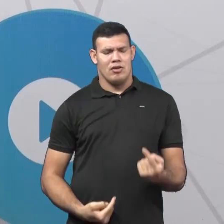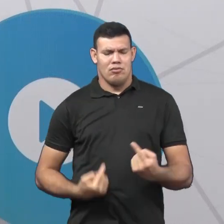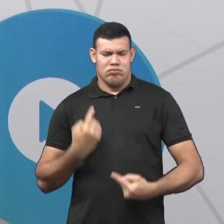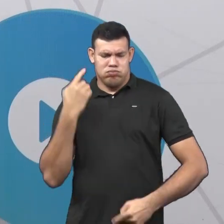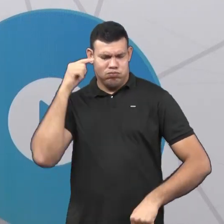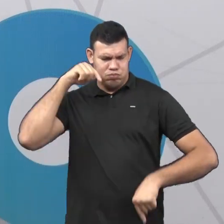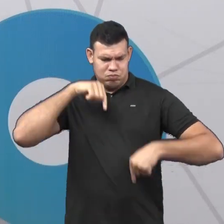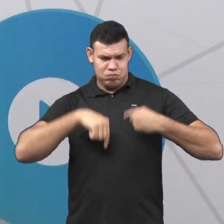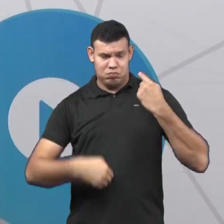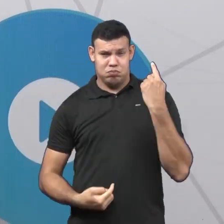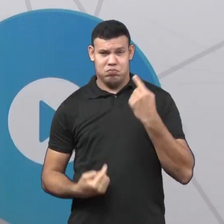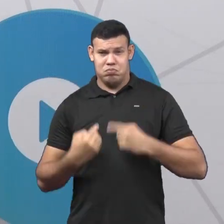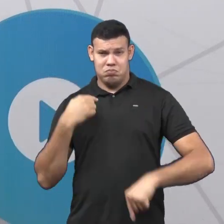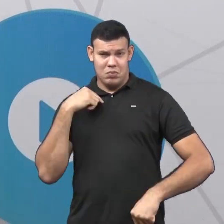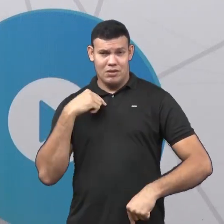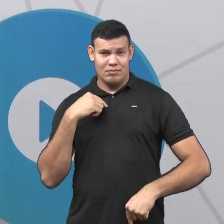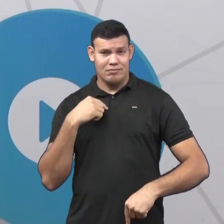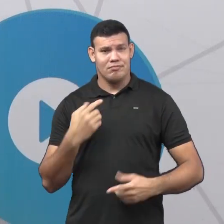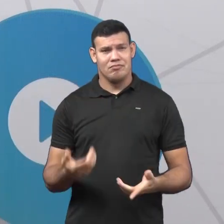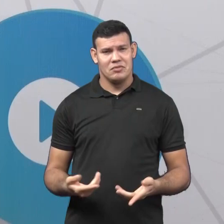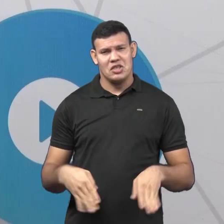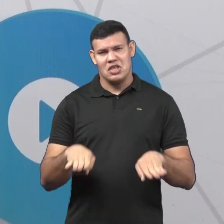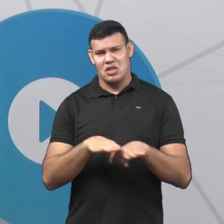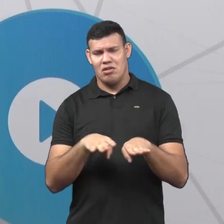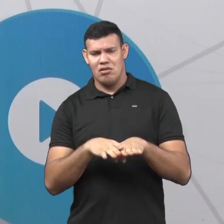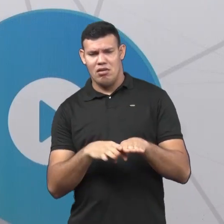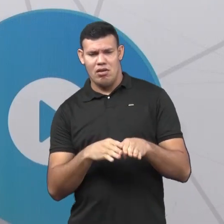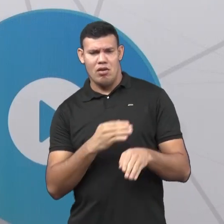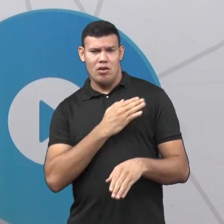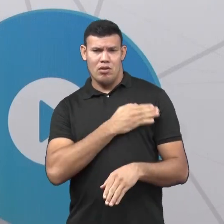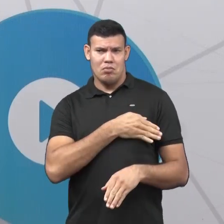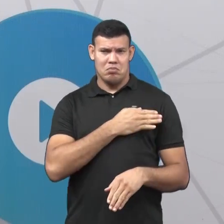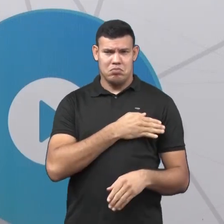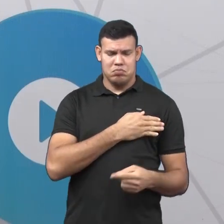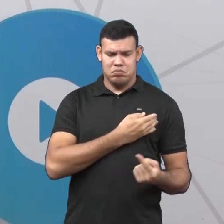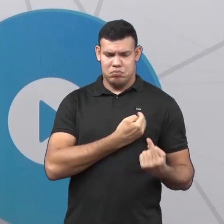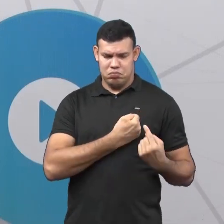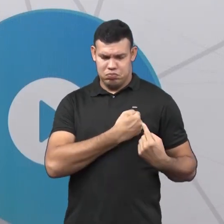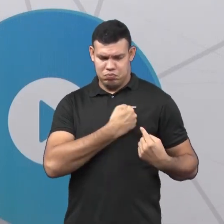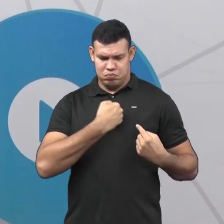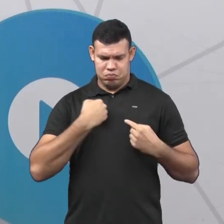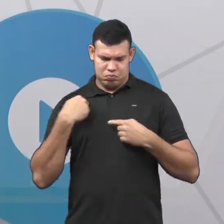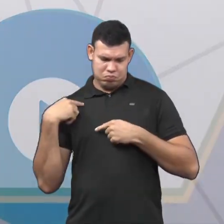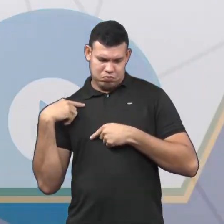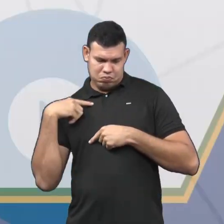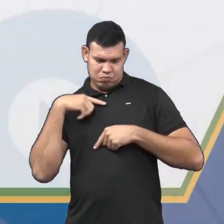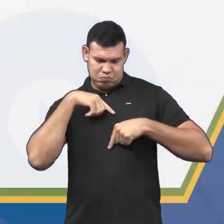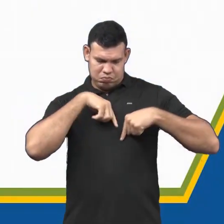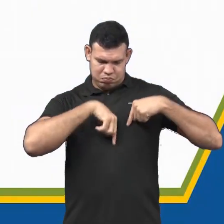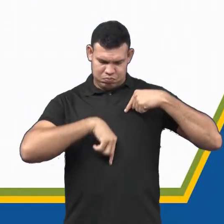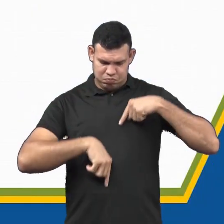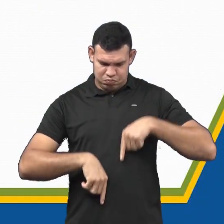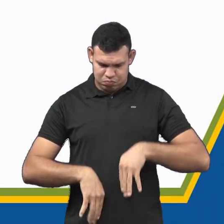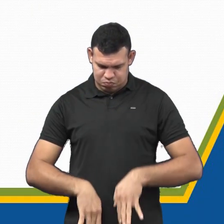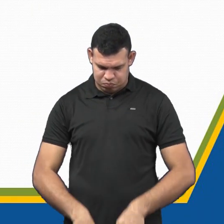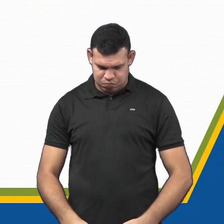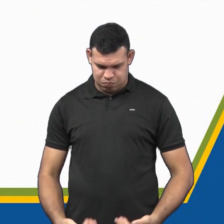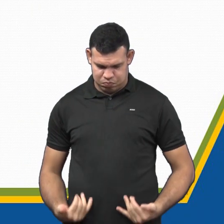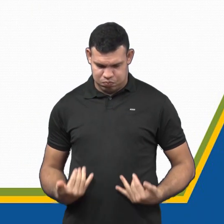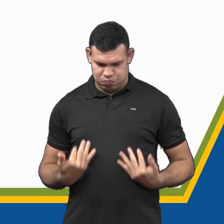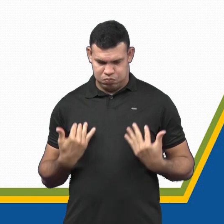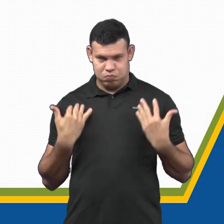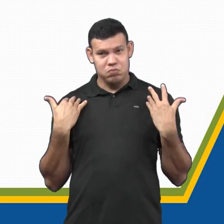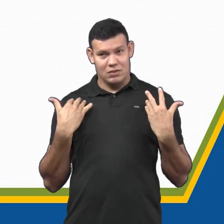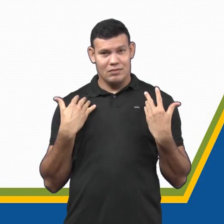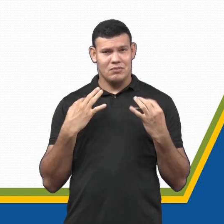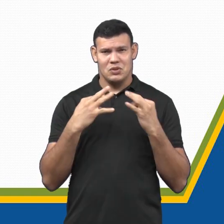que o sangue faz no nosso coração. A nossa aula de hoje vai ser voltada a entender o sangue e quais os componentes